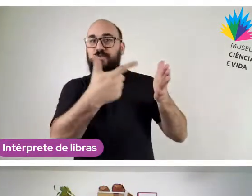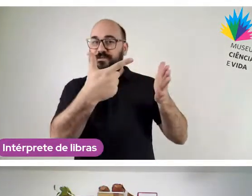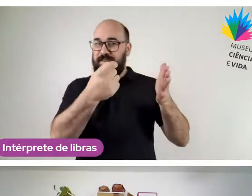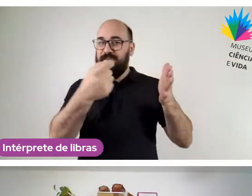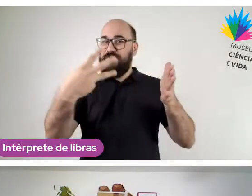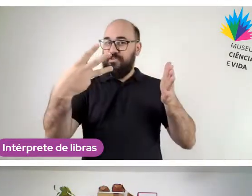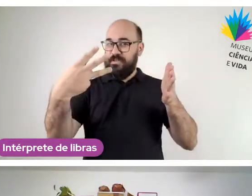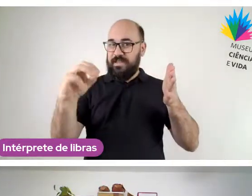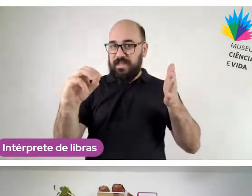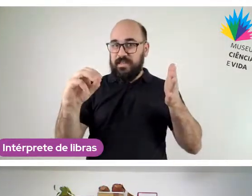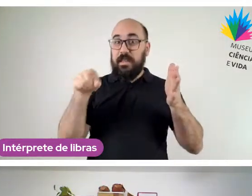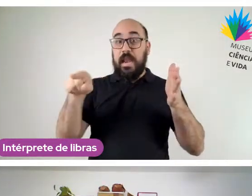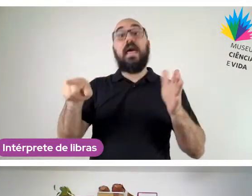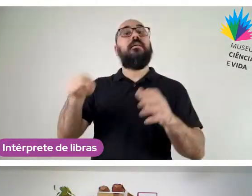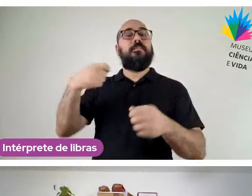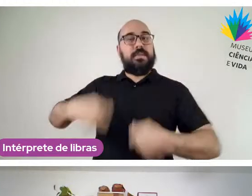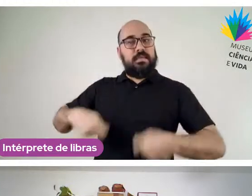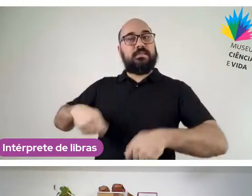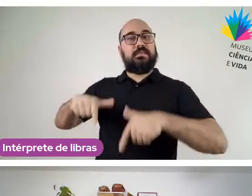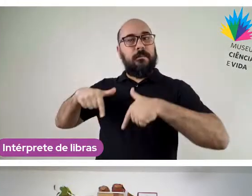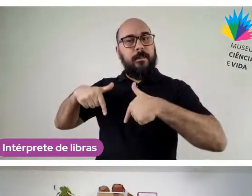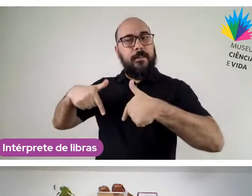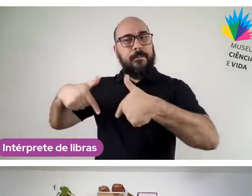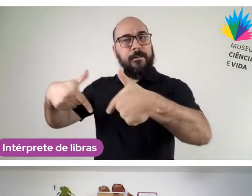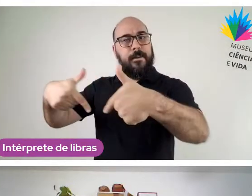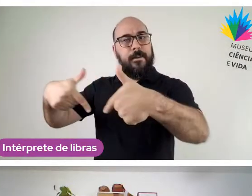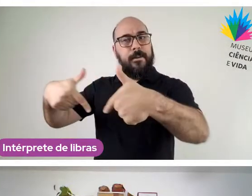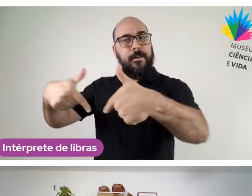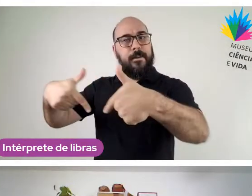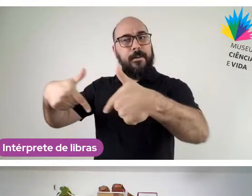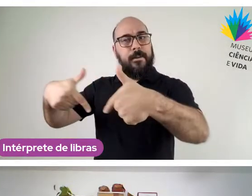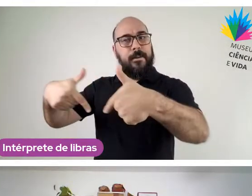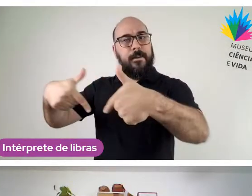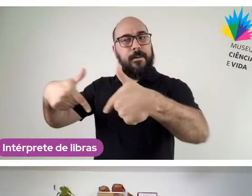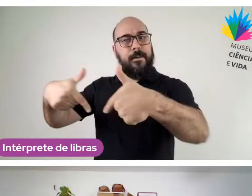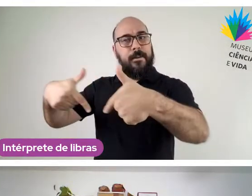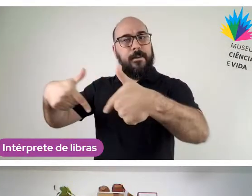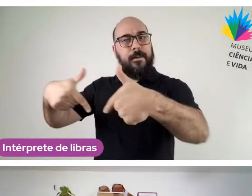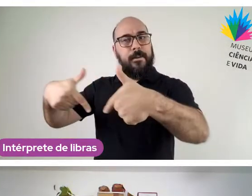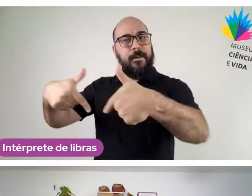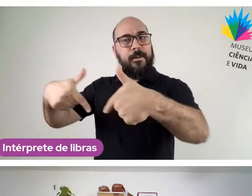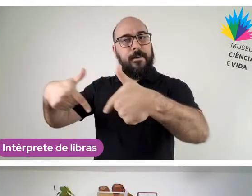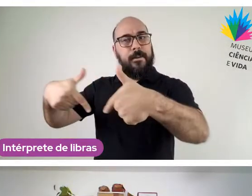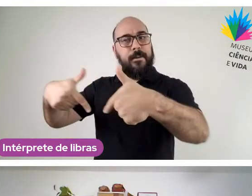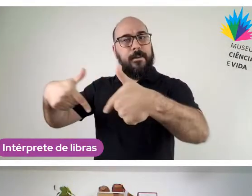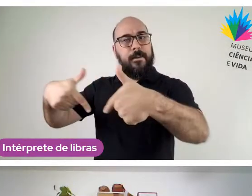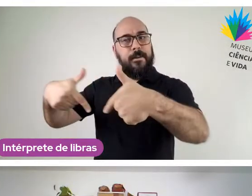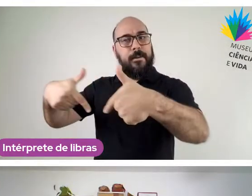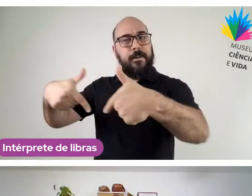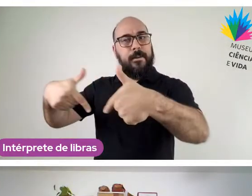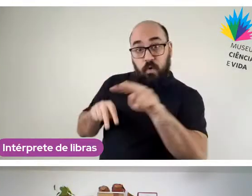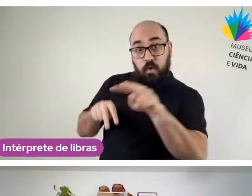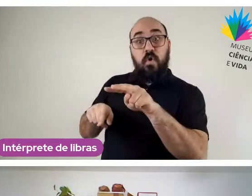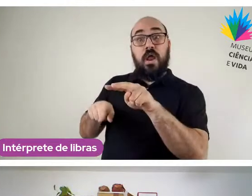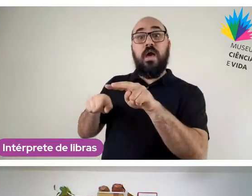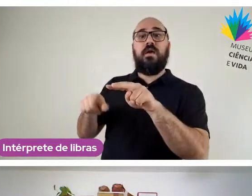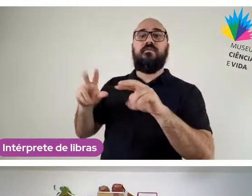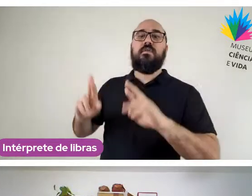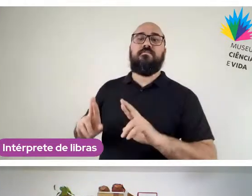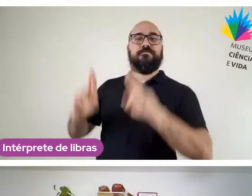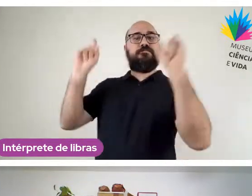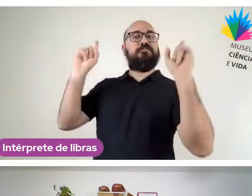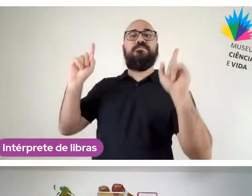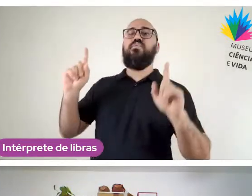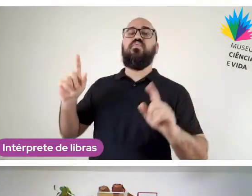que vai ser um marco para a universidade e importante para todos nós. Então, finalizando,